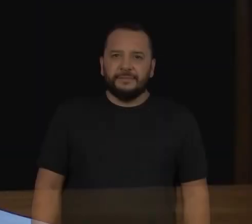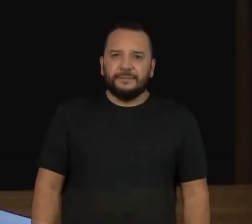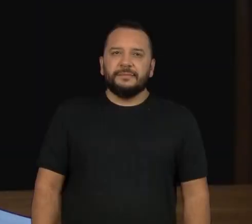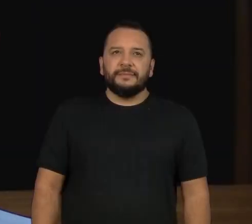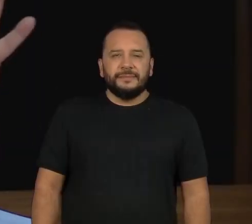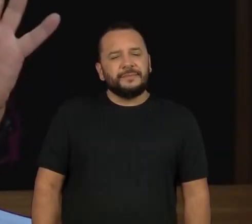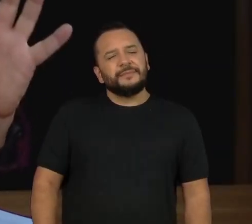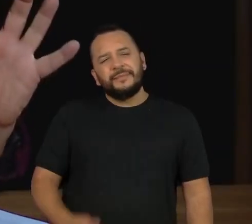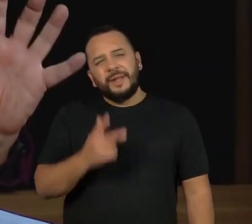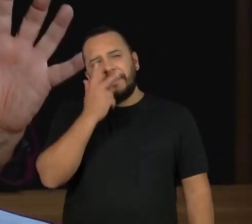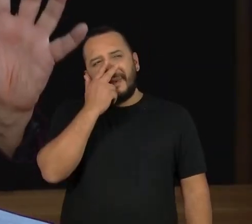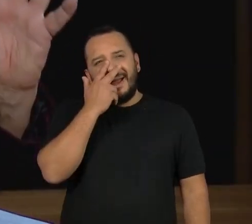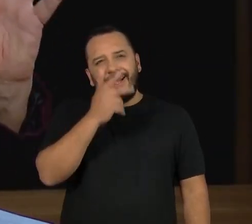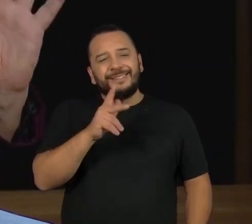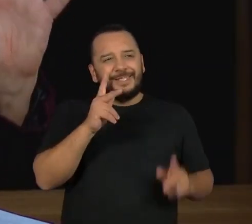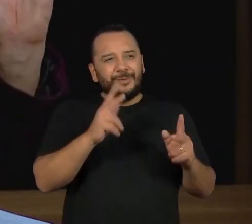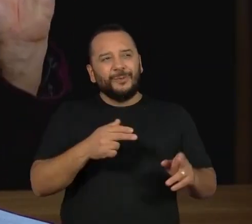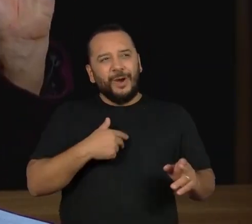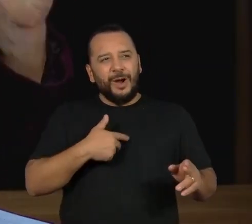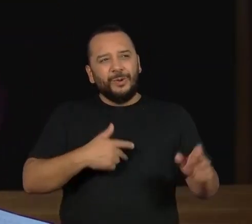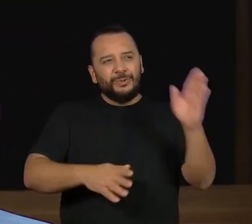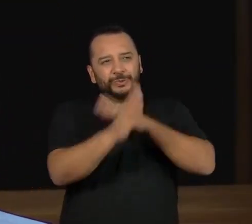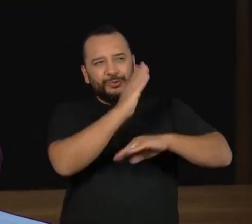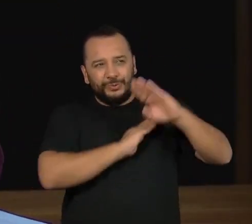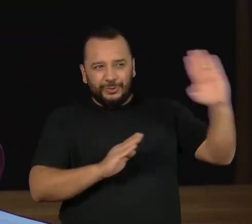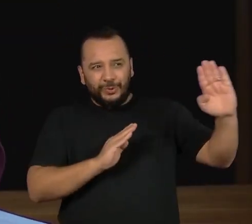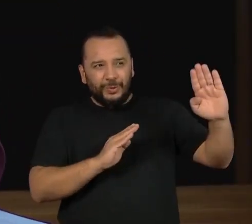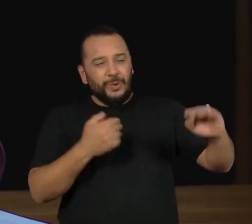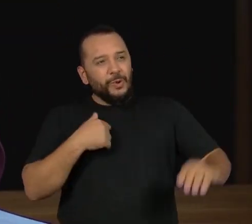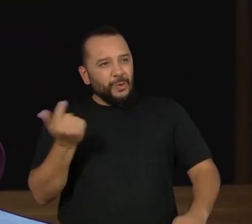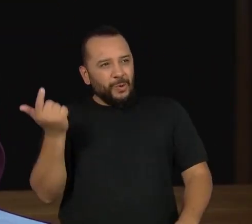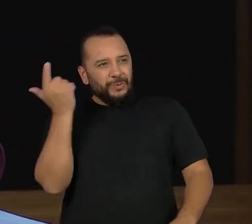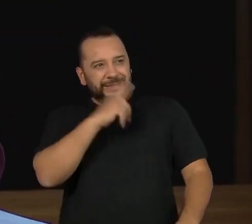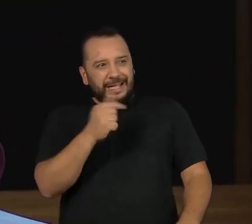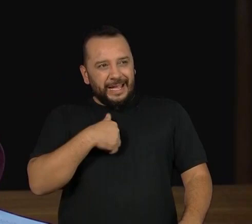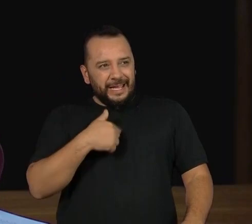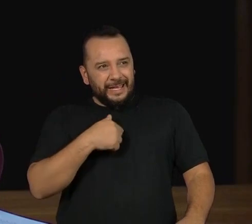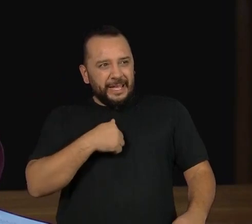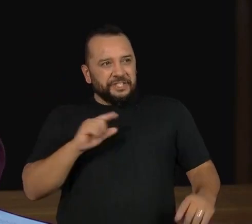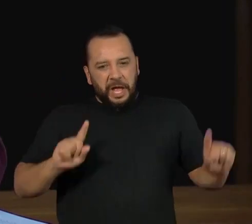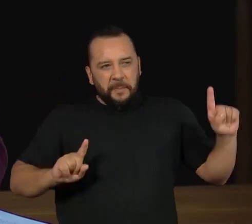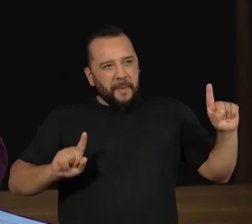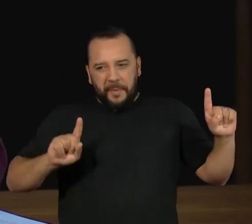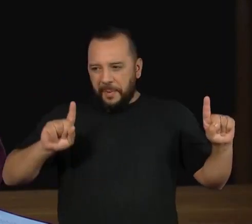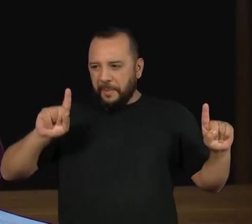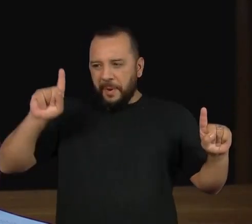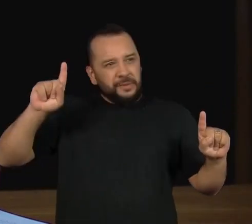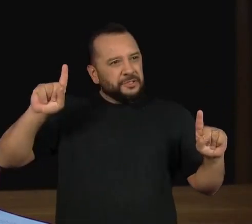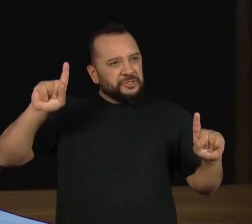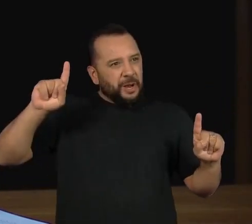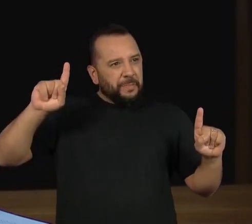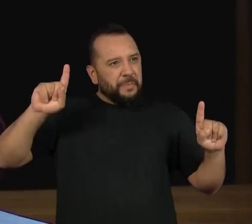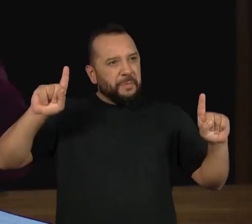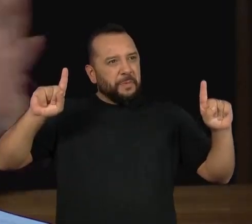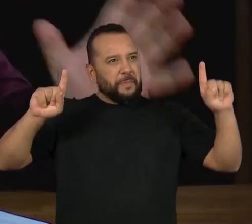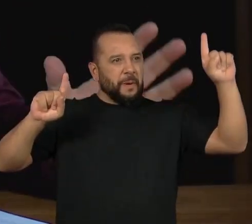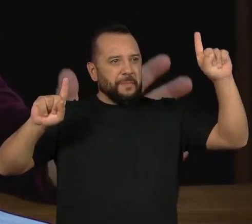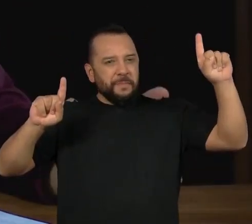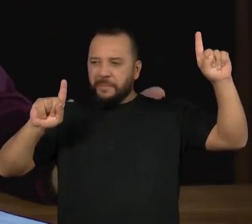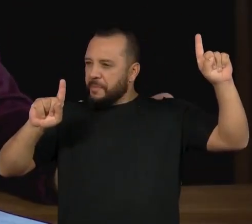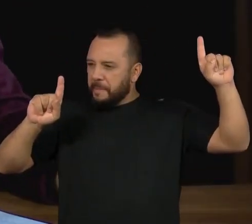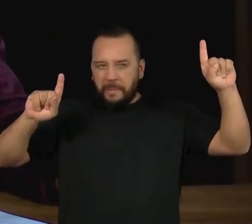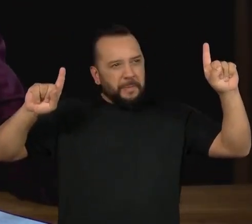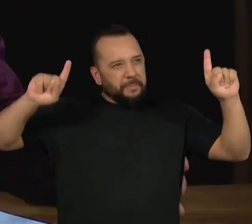parece um pouco meio judô assim o cara consegue pegar num lugar e virar ele né dar um ipom né E e aí na